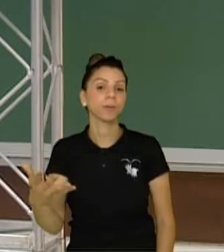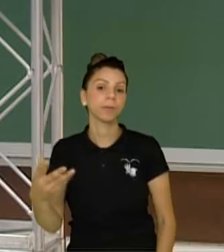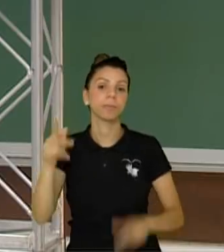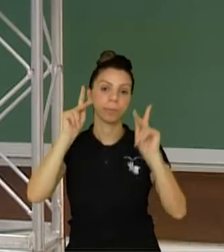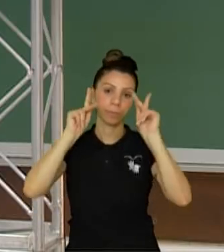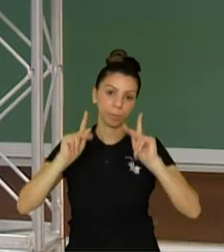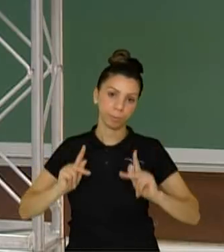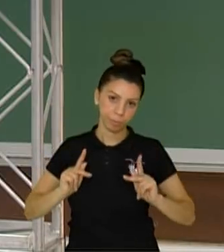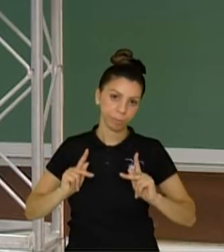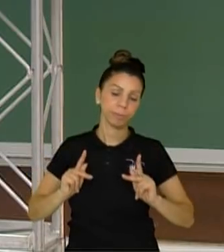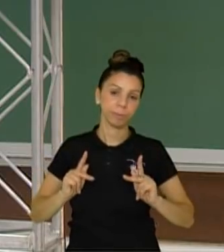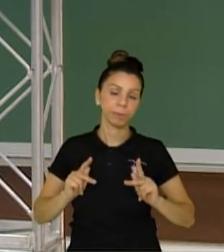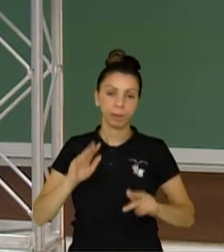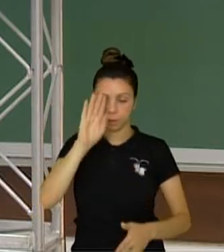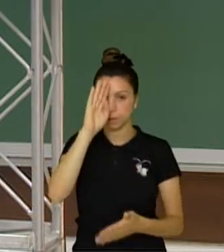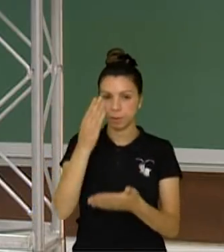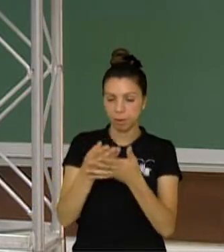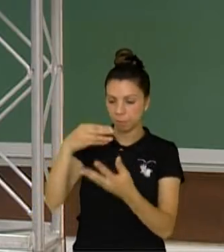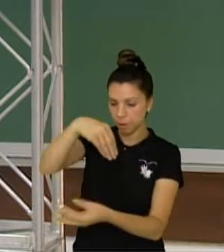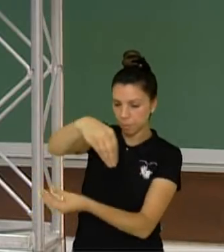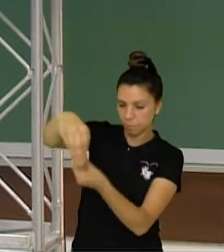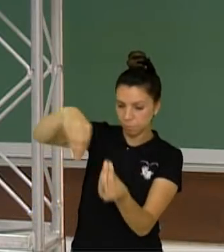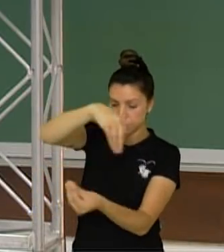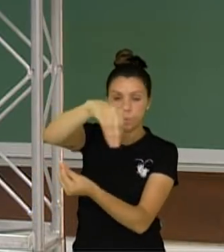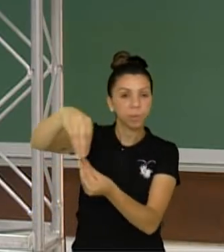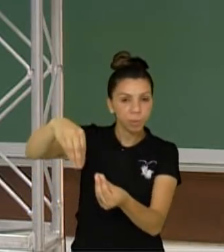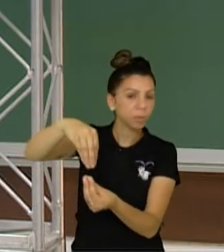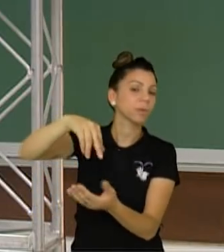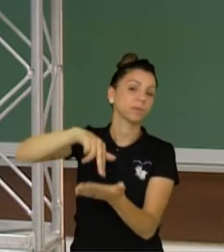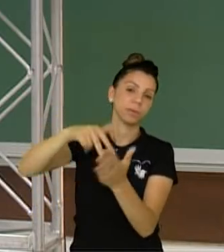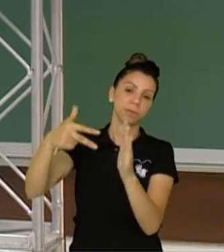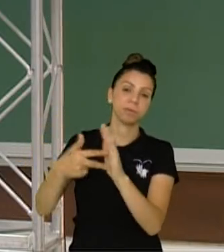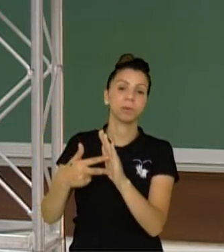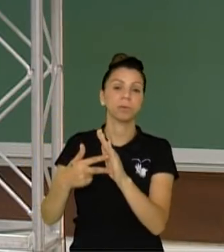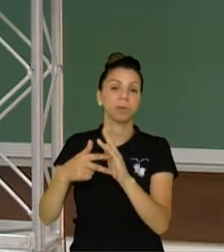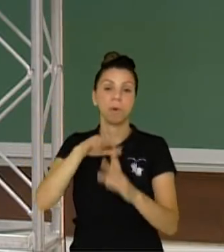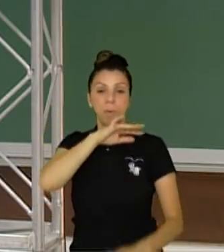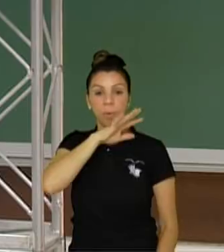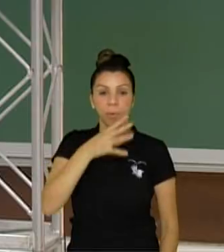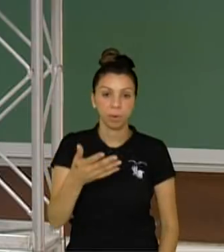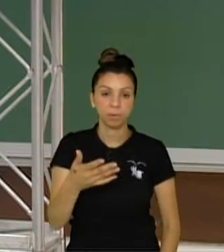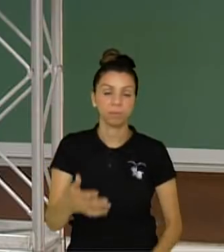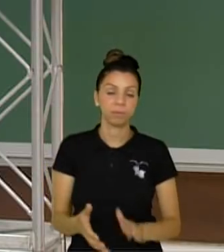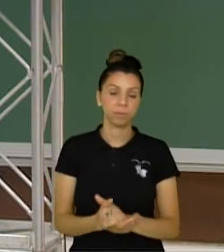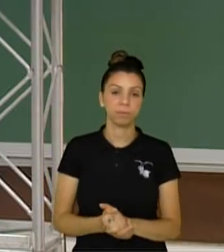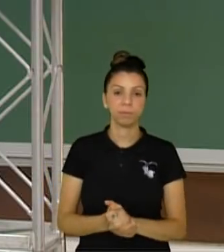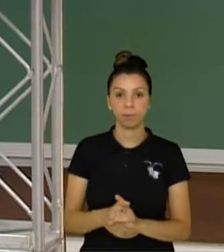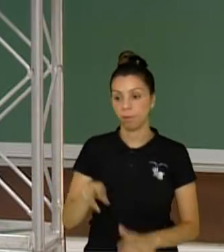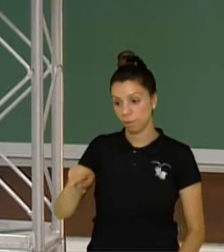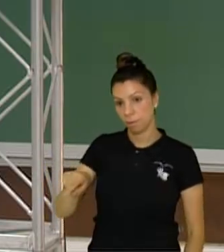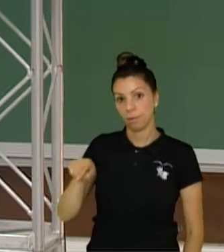humanidade. E nós já falamos desse conteúdo anteriormente. Talvez você